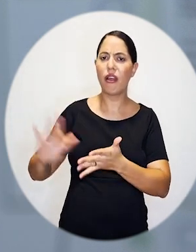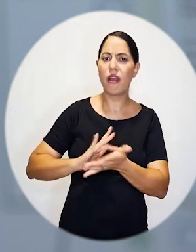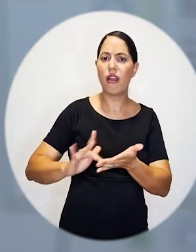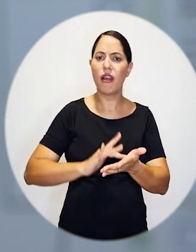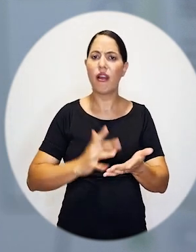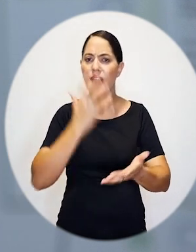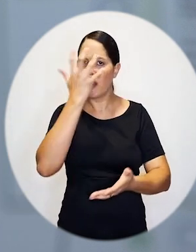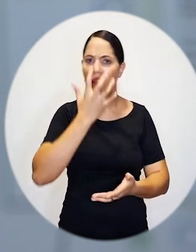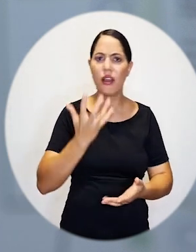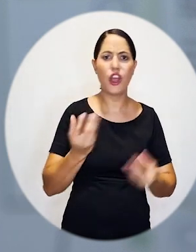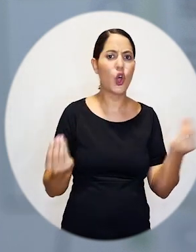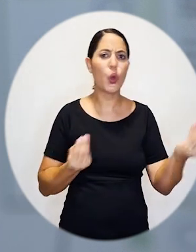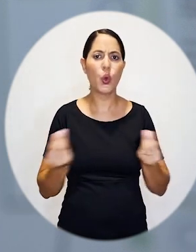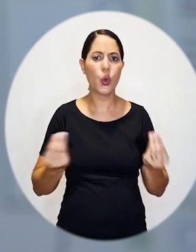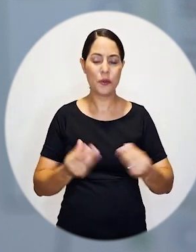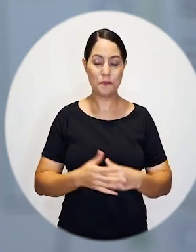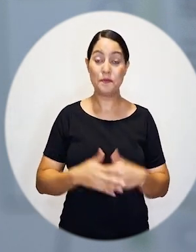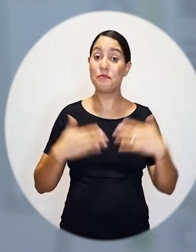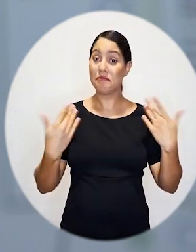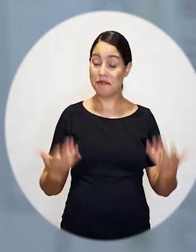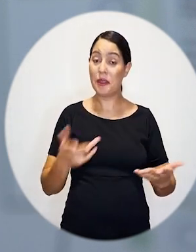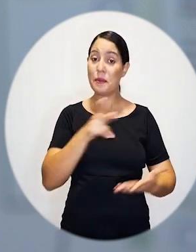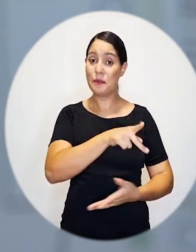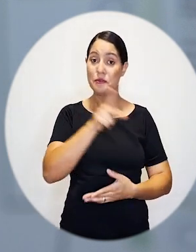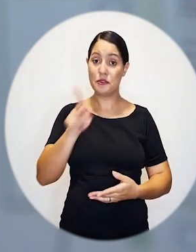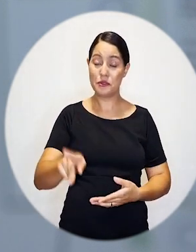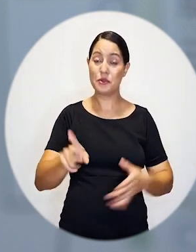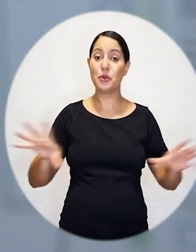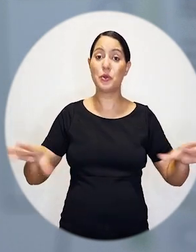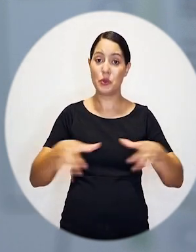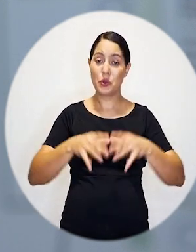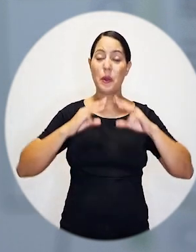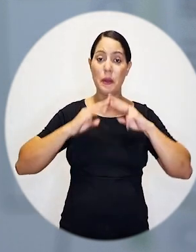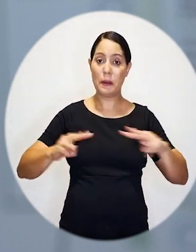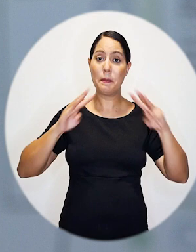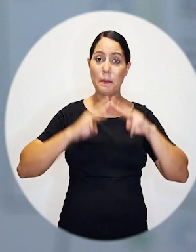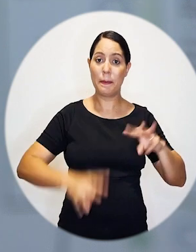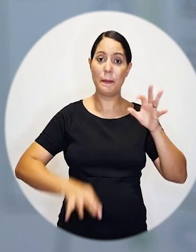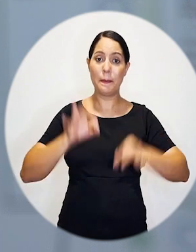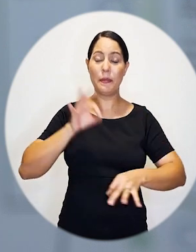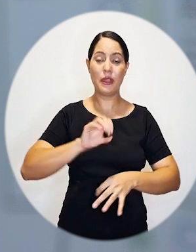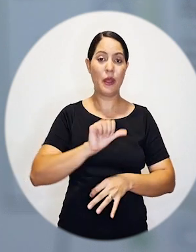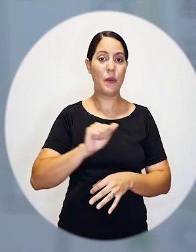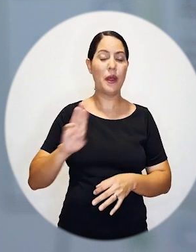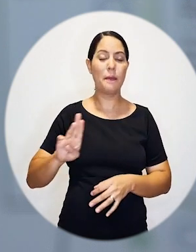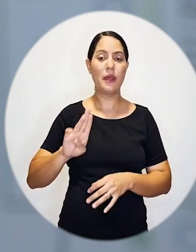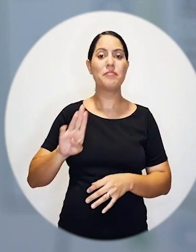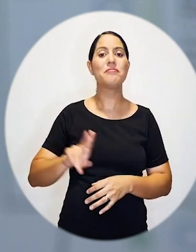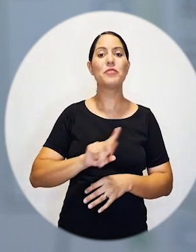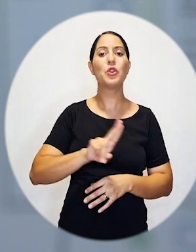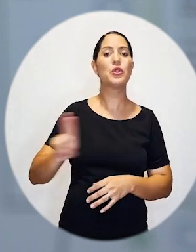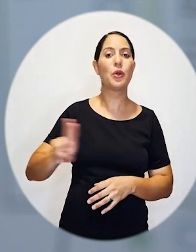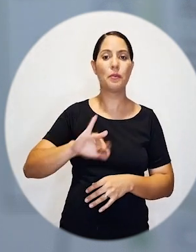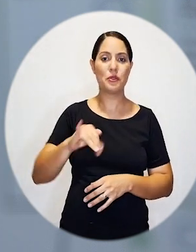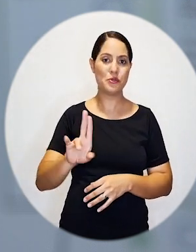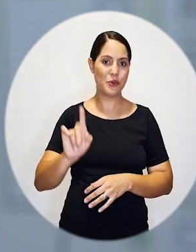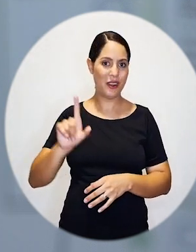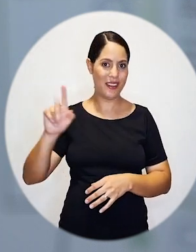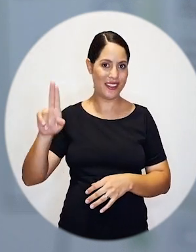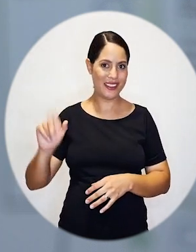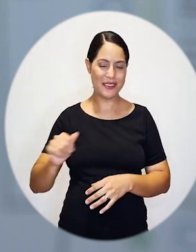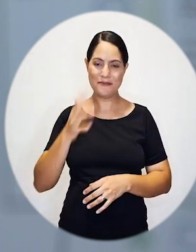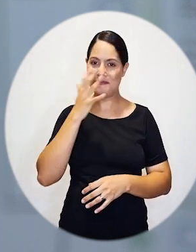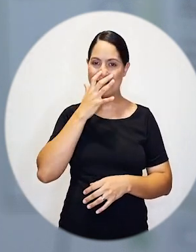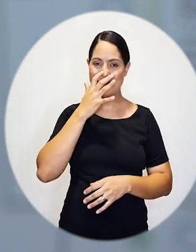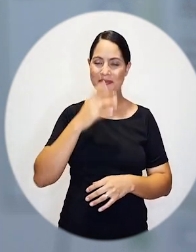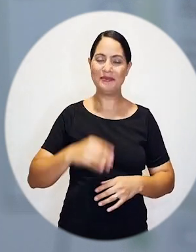clientes no mundo digital. E a convidada desta edição foi a professora e consultora do Comitê Regulador do Marketing Jurídico da OAB